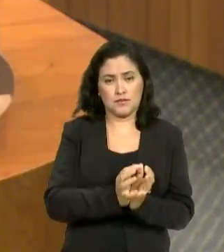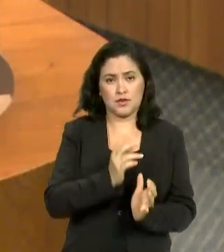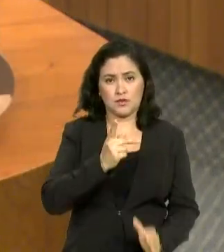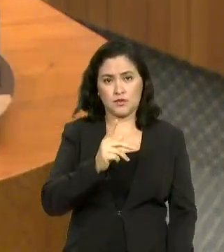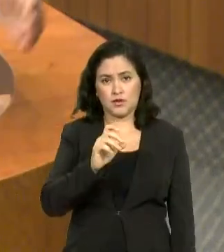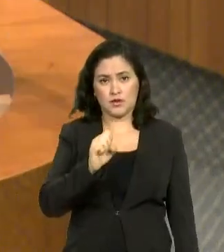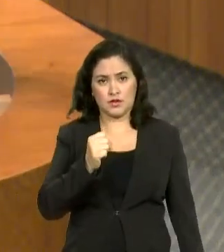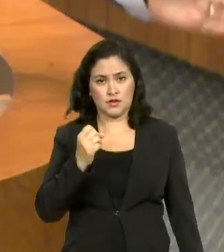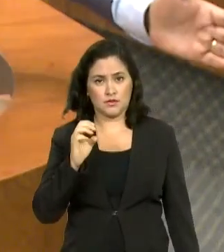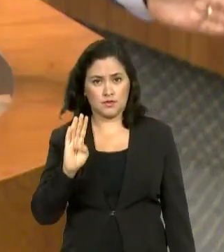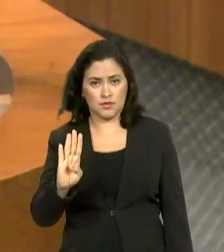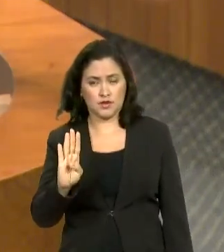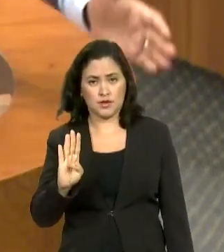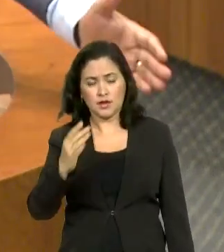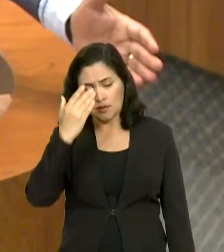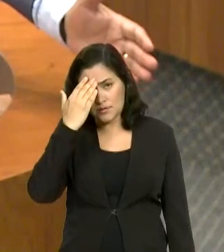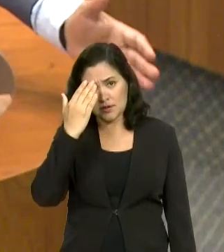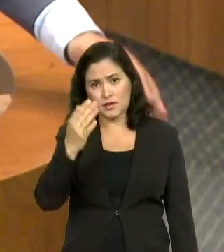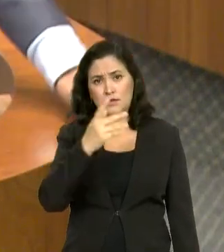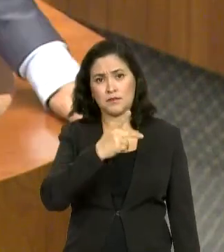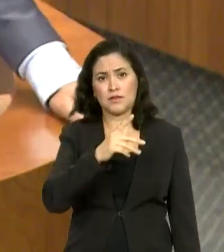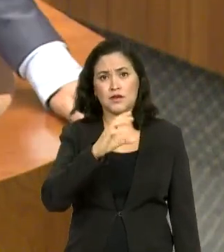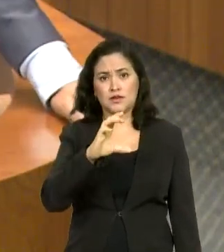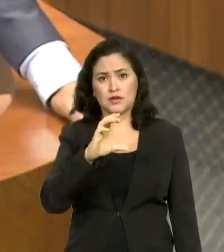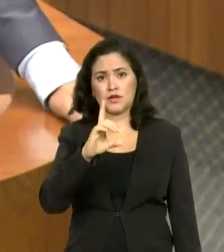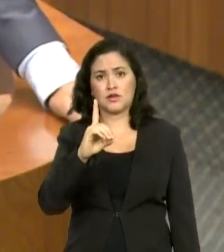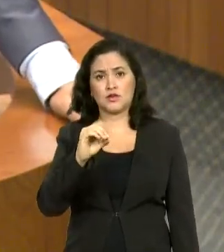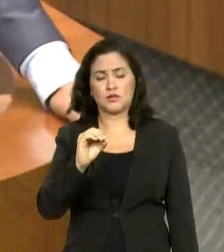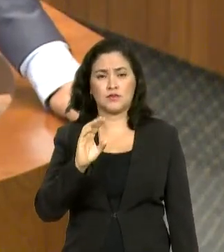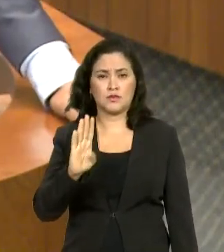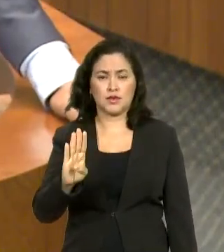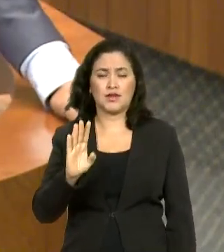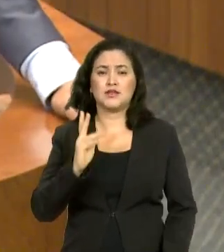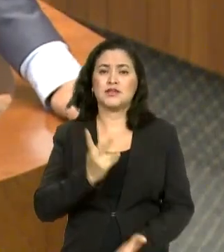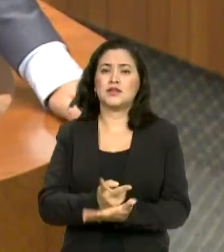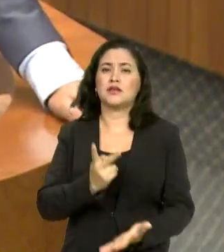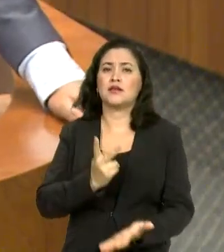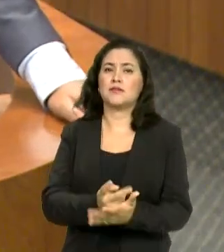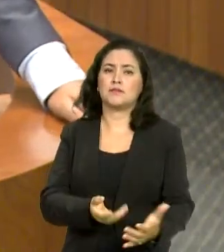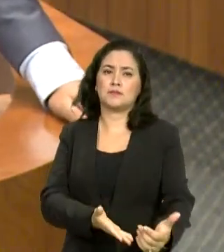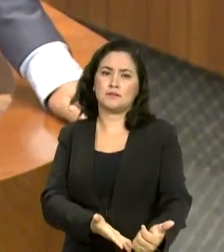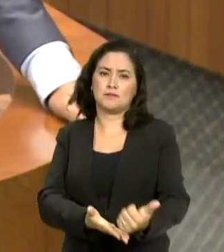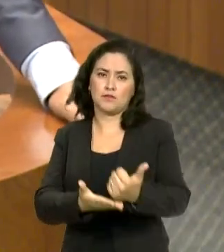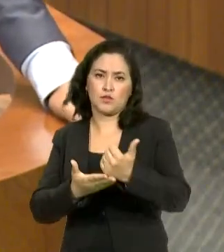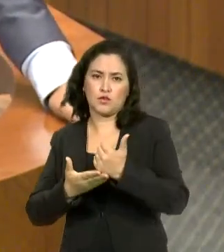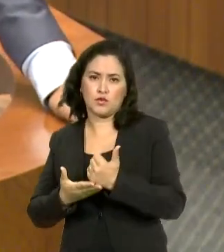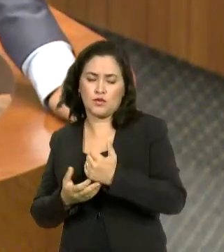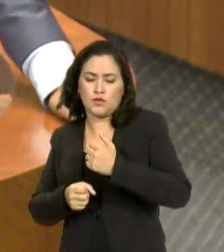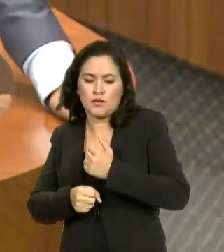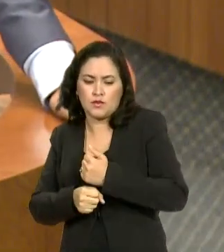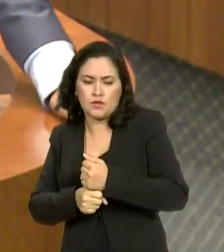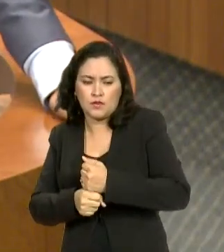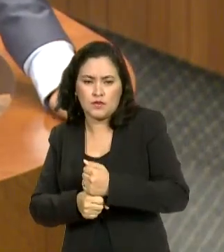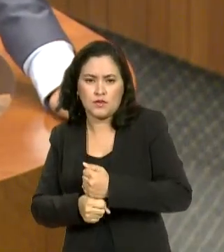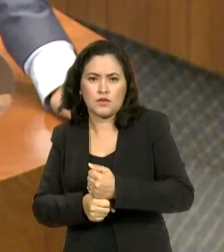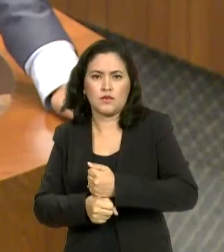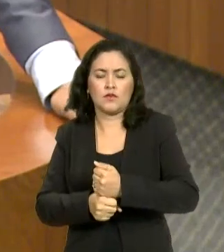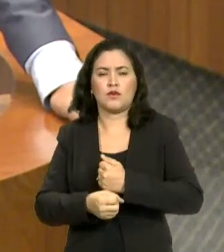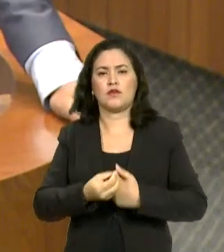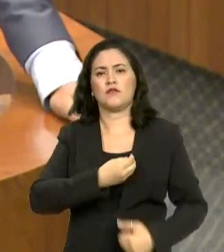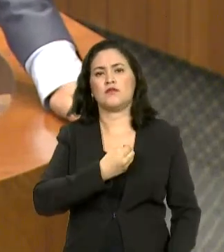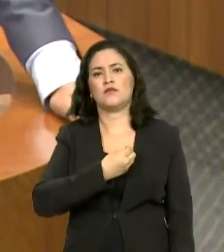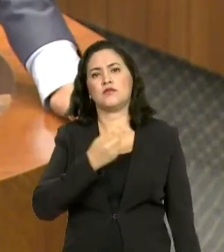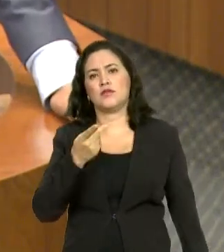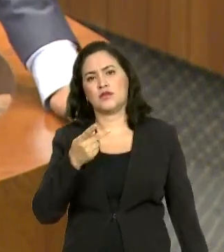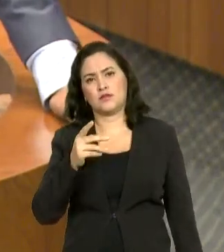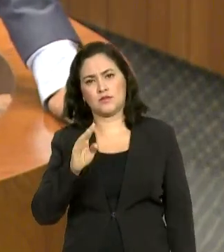e agradeço ao PCdoB, que sempre me apoiou nesses anos da vida pública também, partido ao